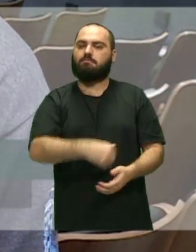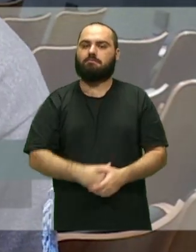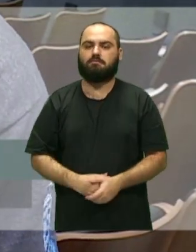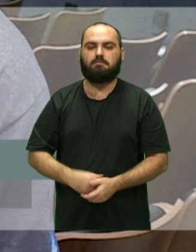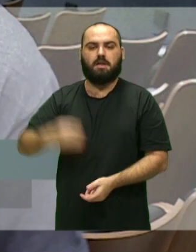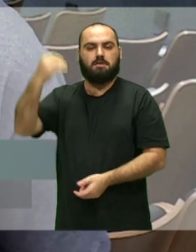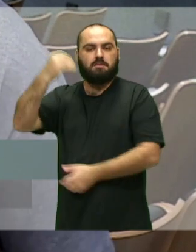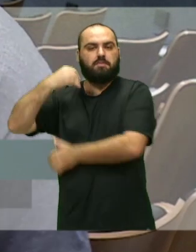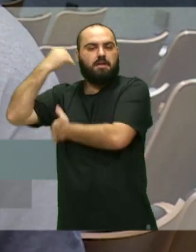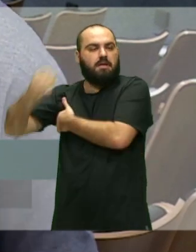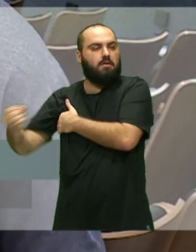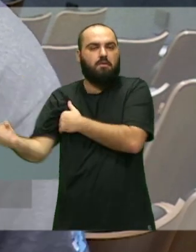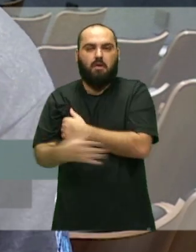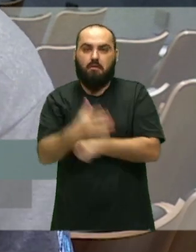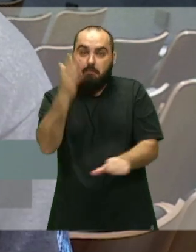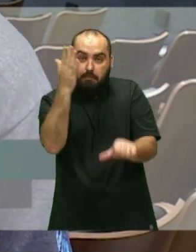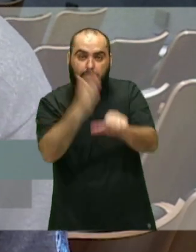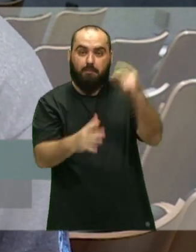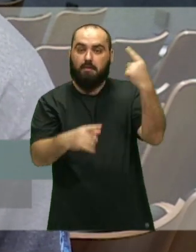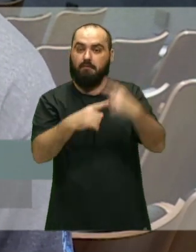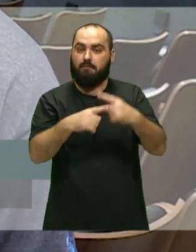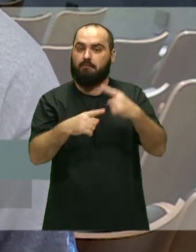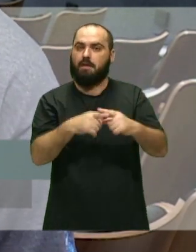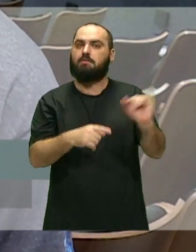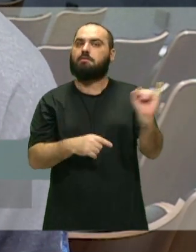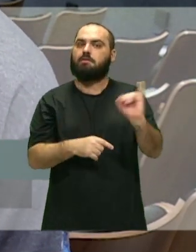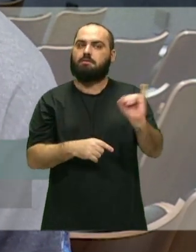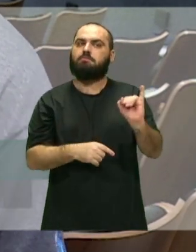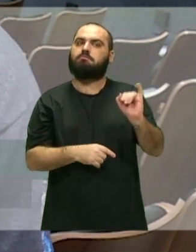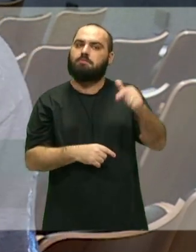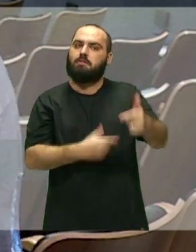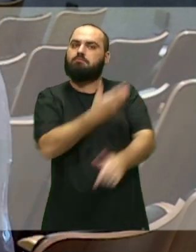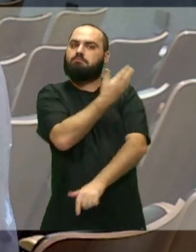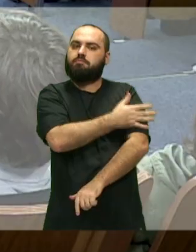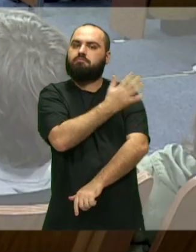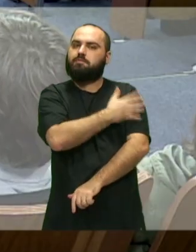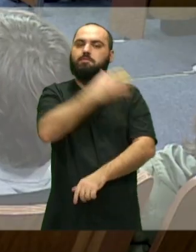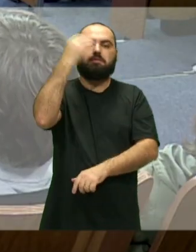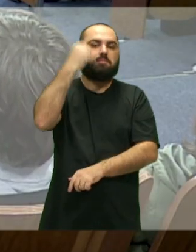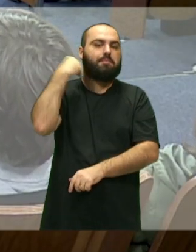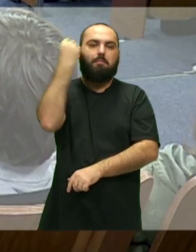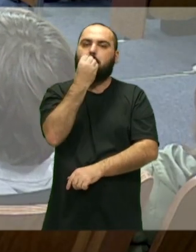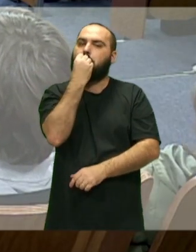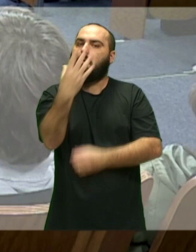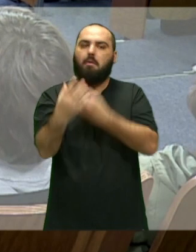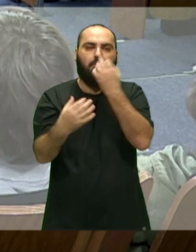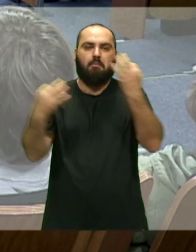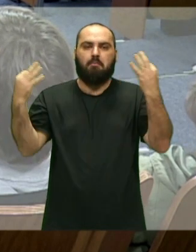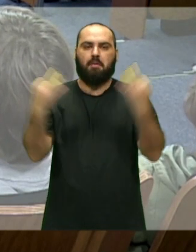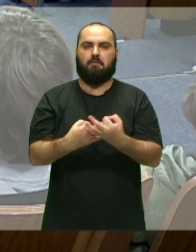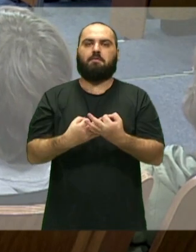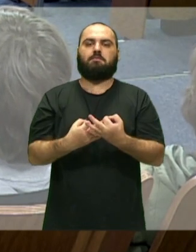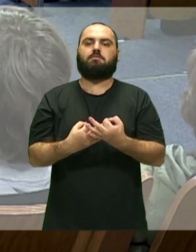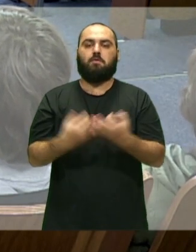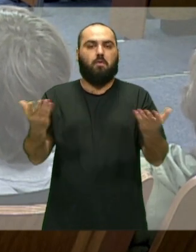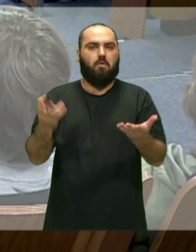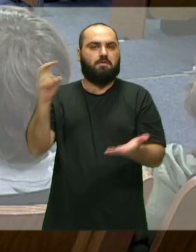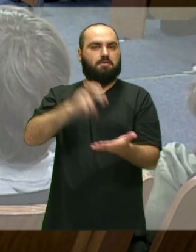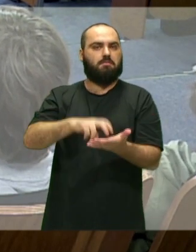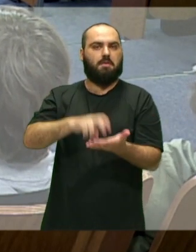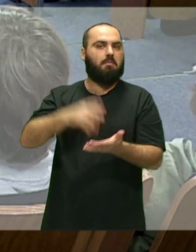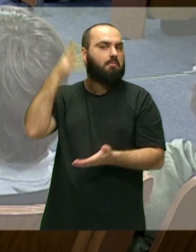experiência nova né É a primeira vez que em Itajaí esse treinamento mas é uma experiência muito boa assim como a gente já teve uma palestra tarde de manhã foi muito